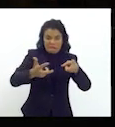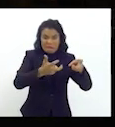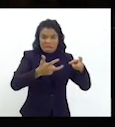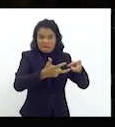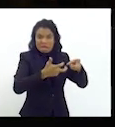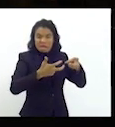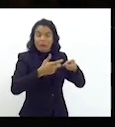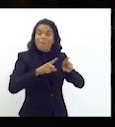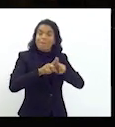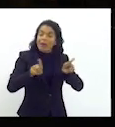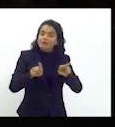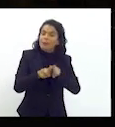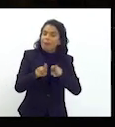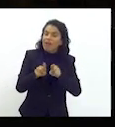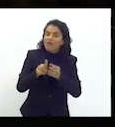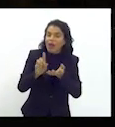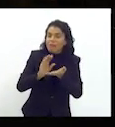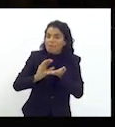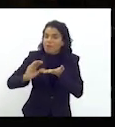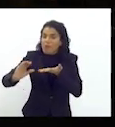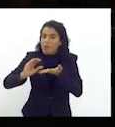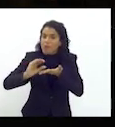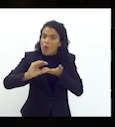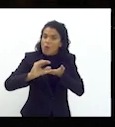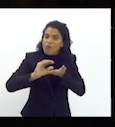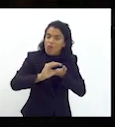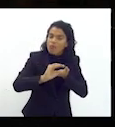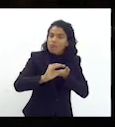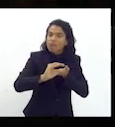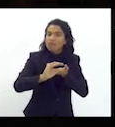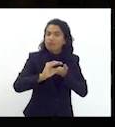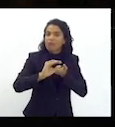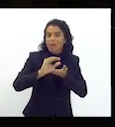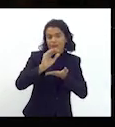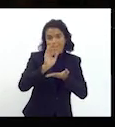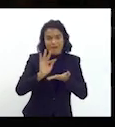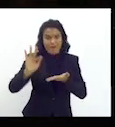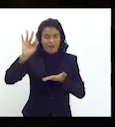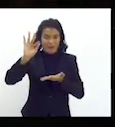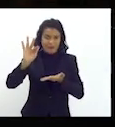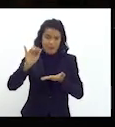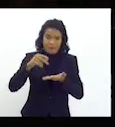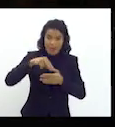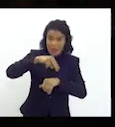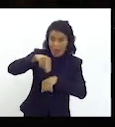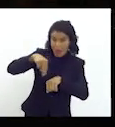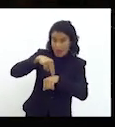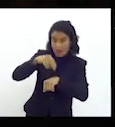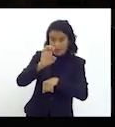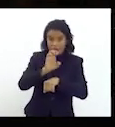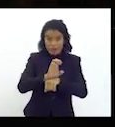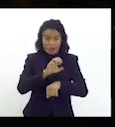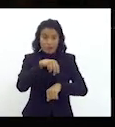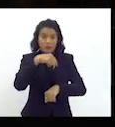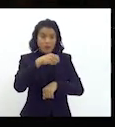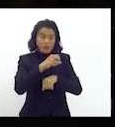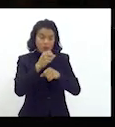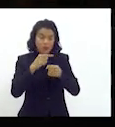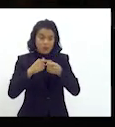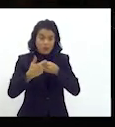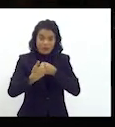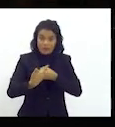faz uma distribuição equitativa entre os entes federativos a união estados e municípios